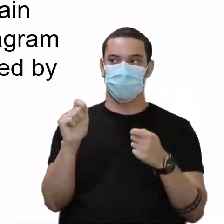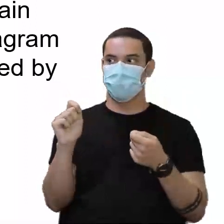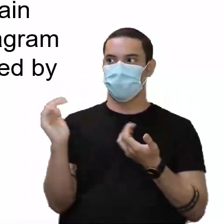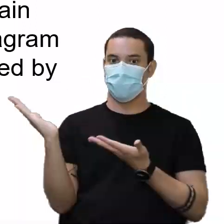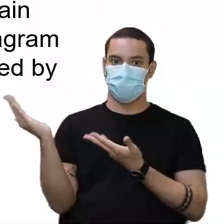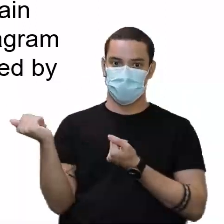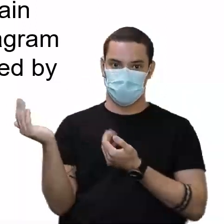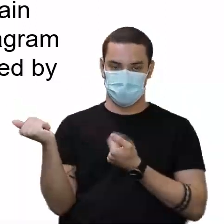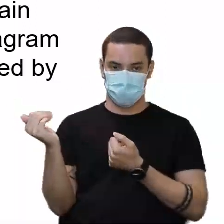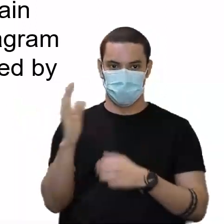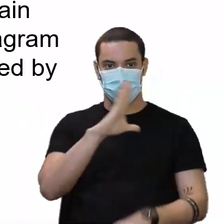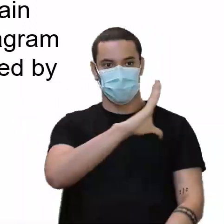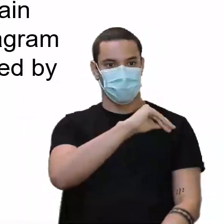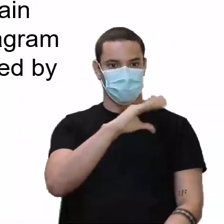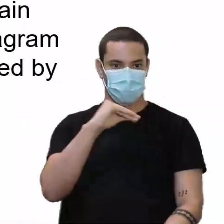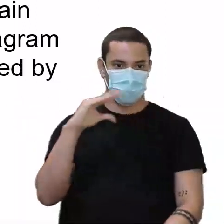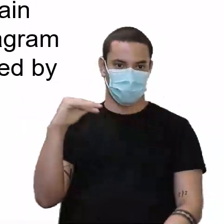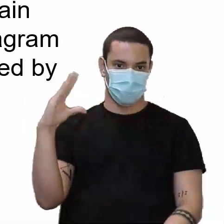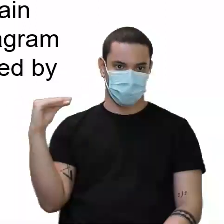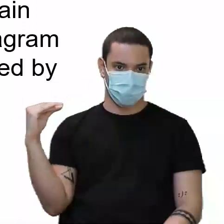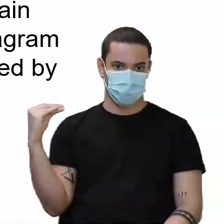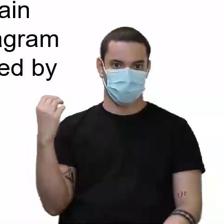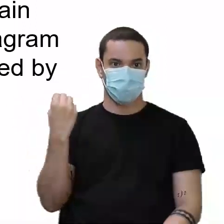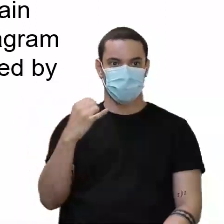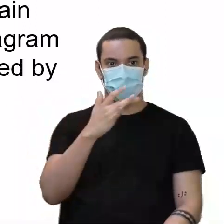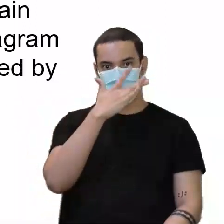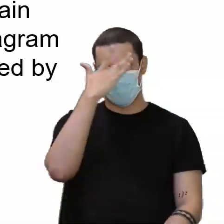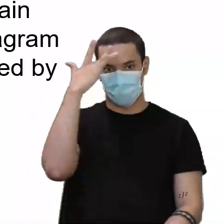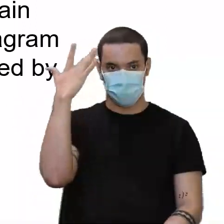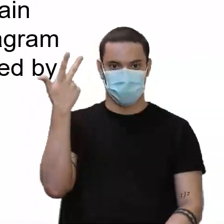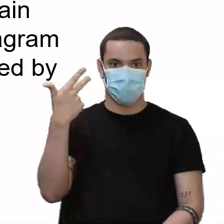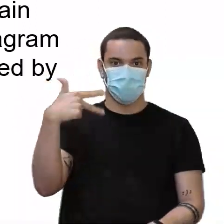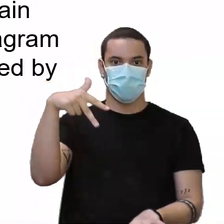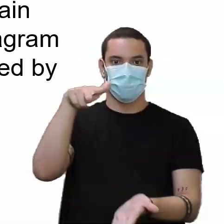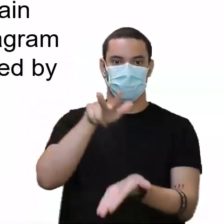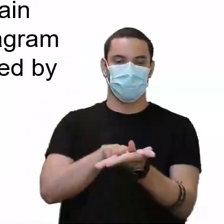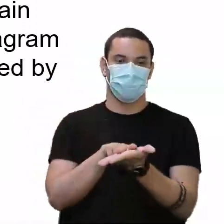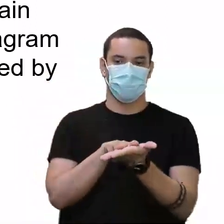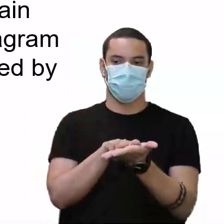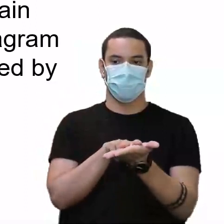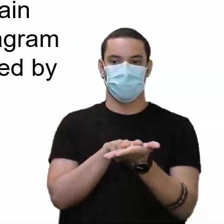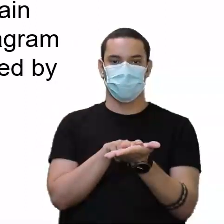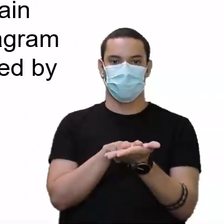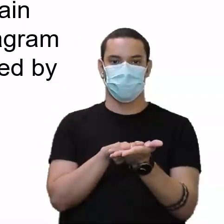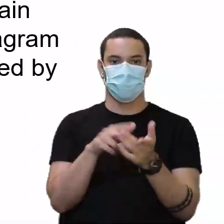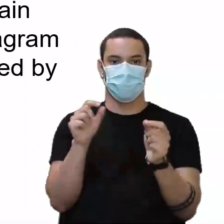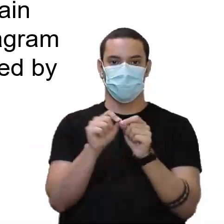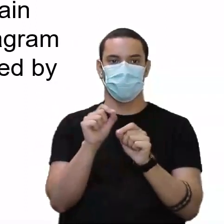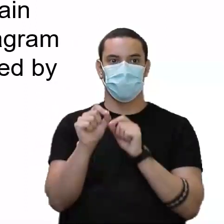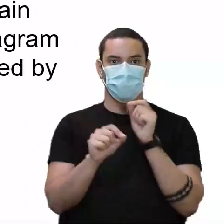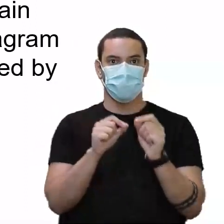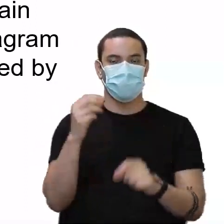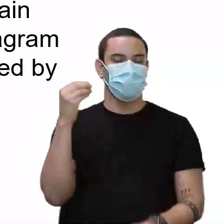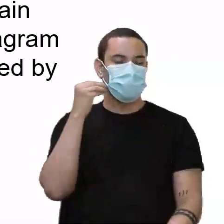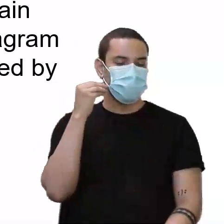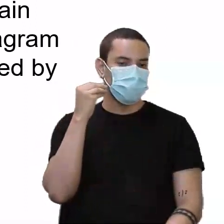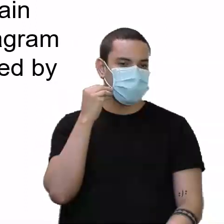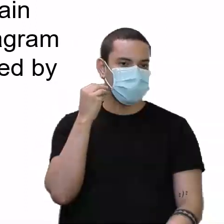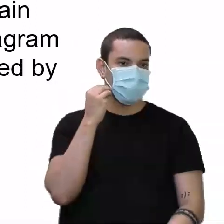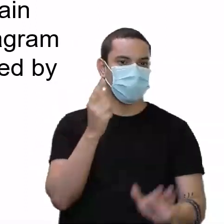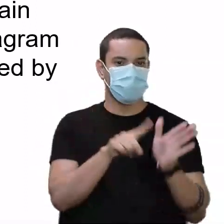adolescentes que estão deitados em scanners, ou seja, eles fizeram lá todo um